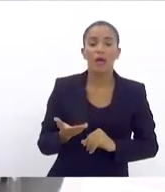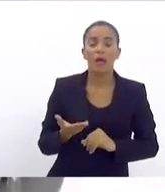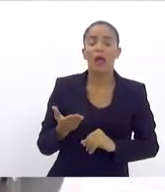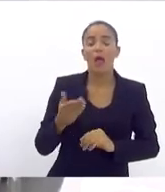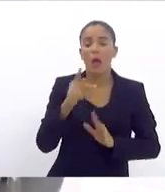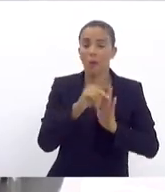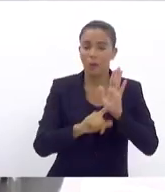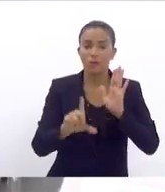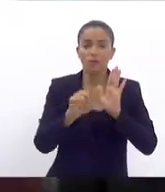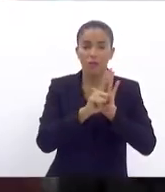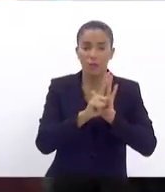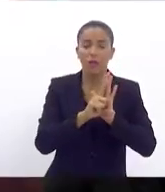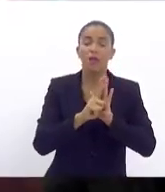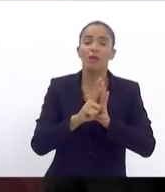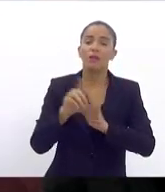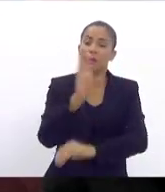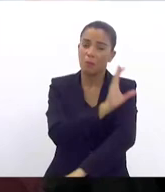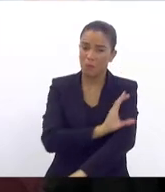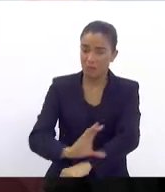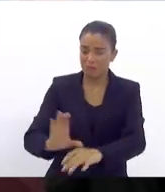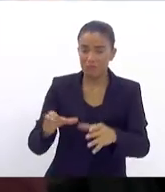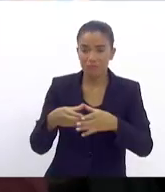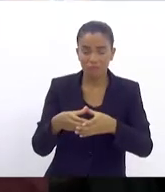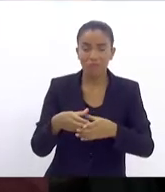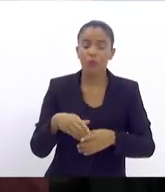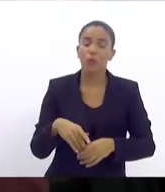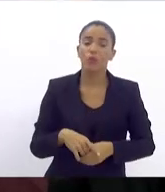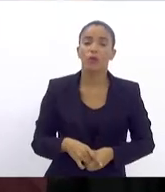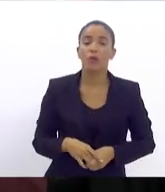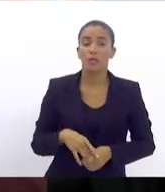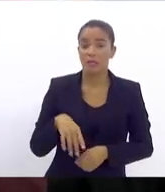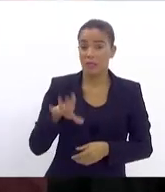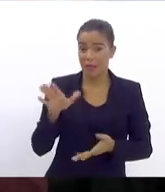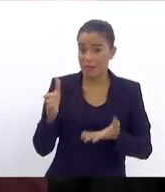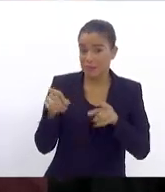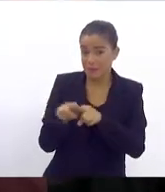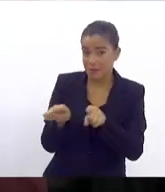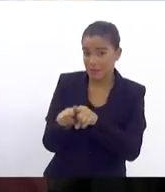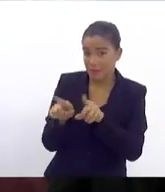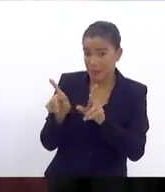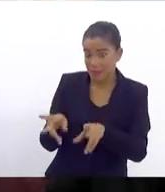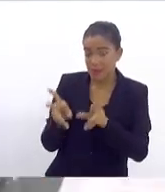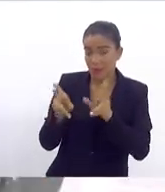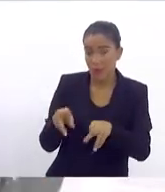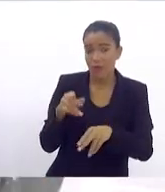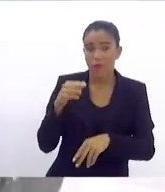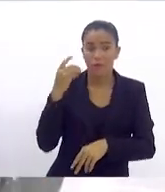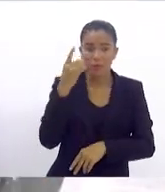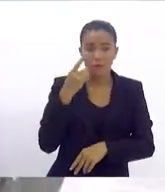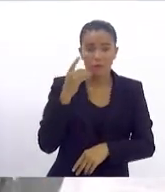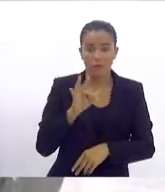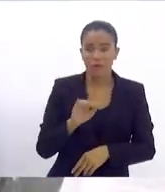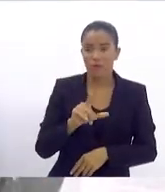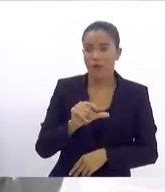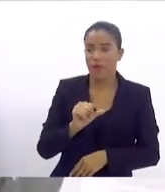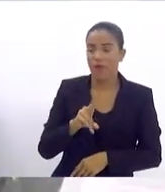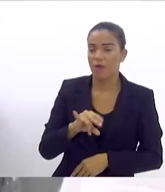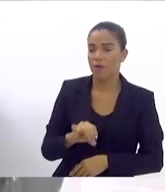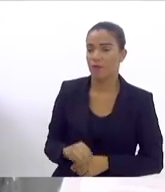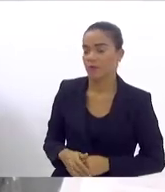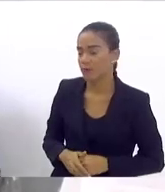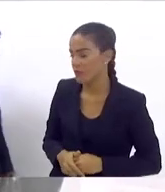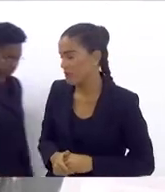o projeto chegar na Comissão de Cultura, assim, já passaram uns 30 dias de baixo. E assim como o deputado Flávio Serafini, aí para concordar com a parte que ele